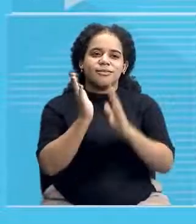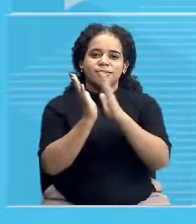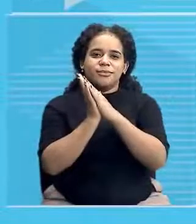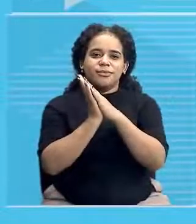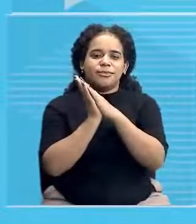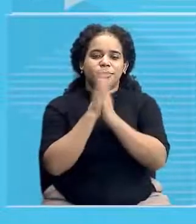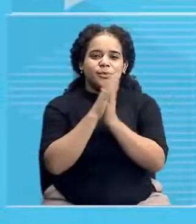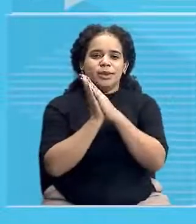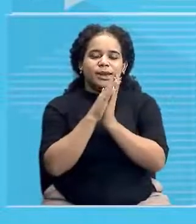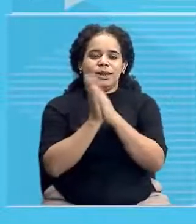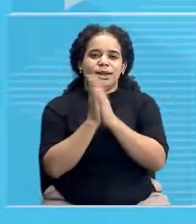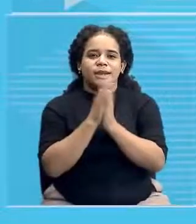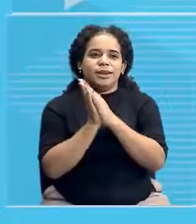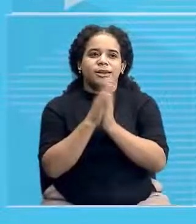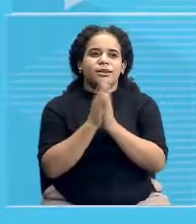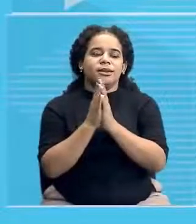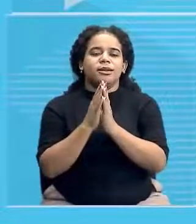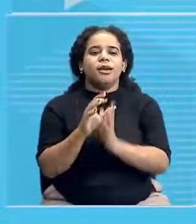bonequinha,